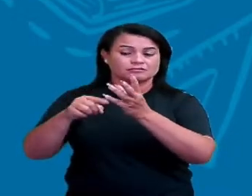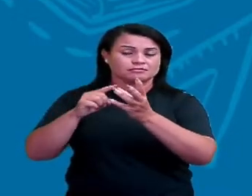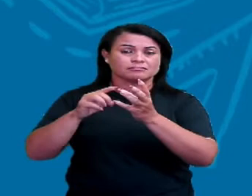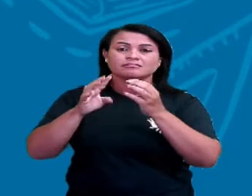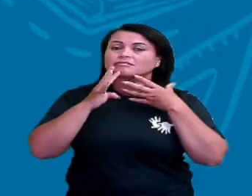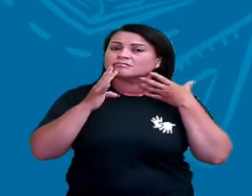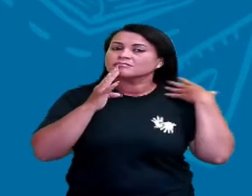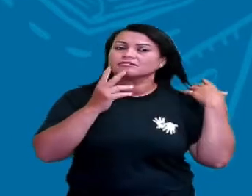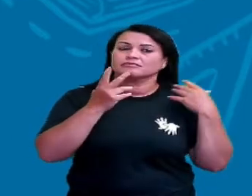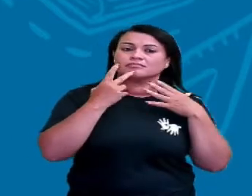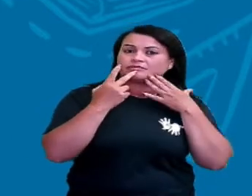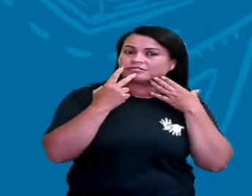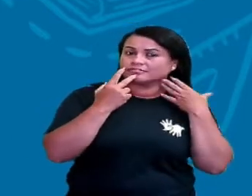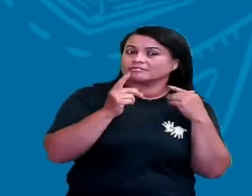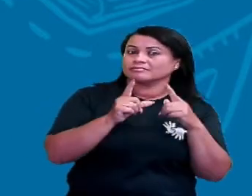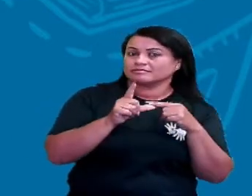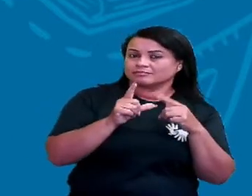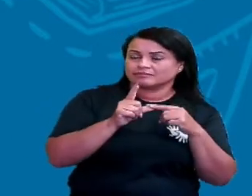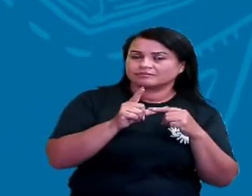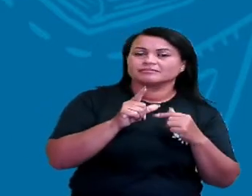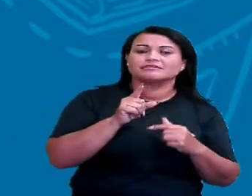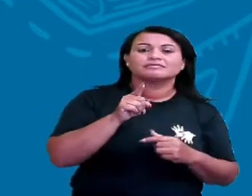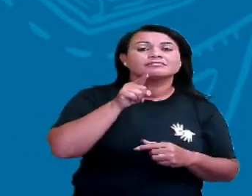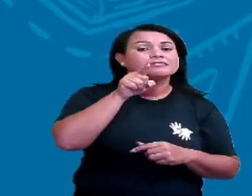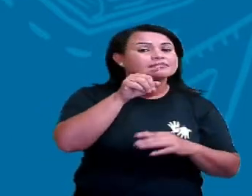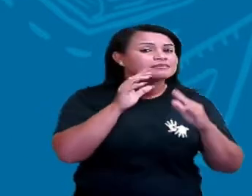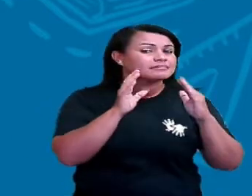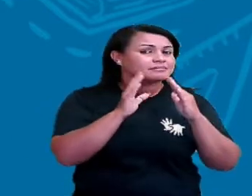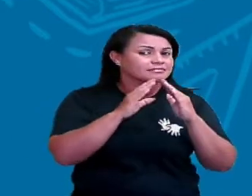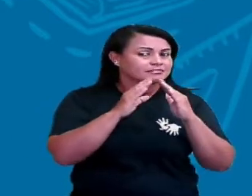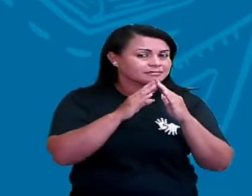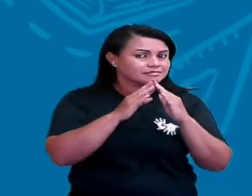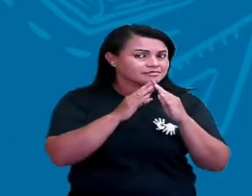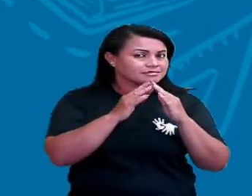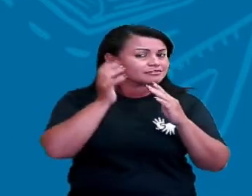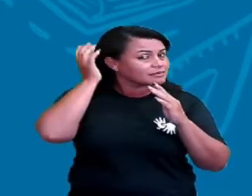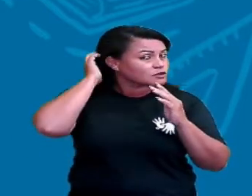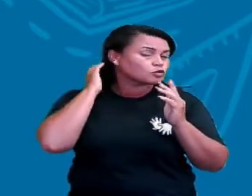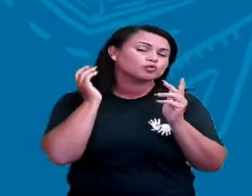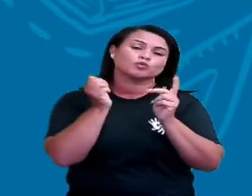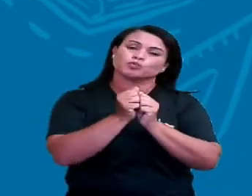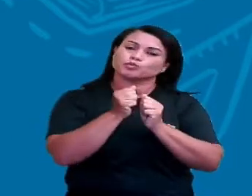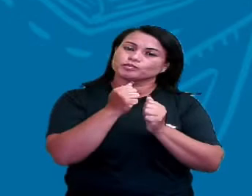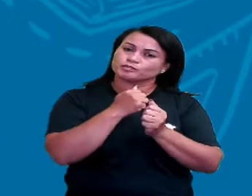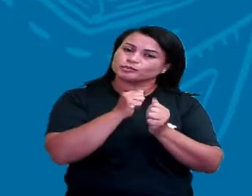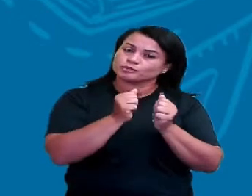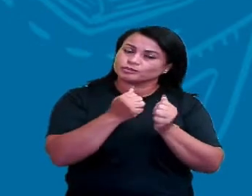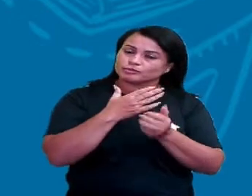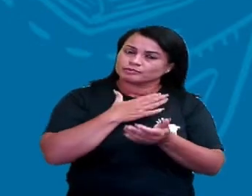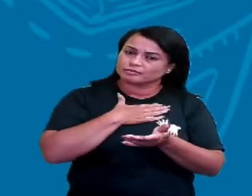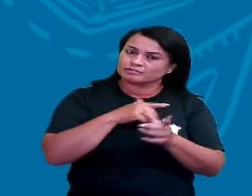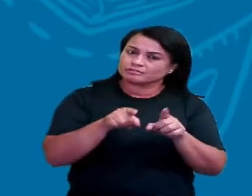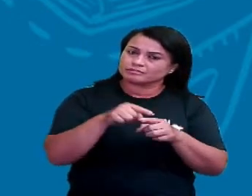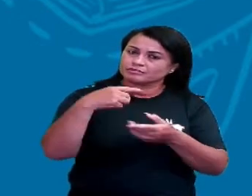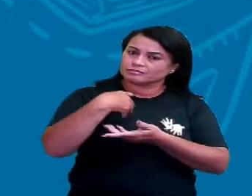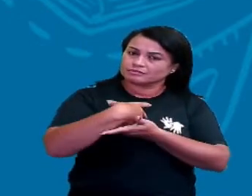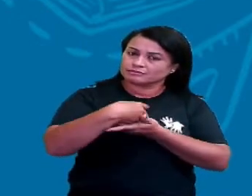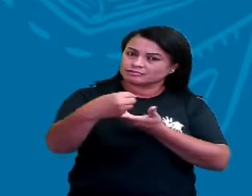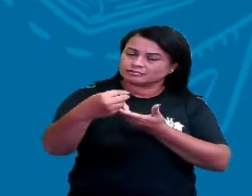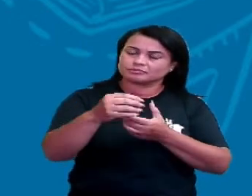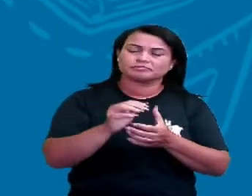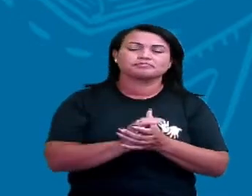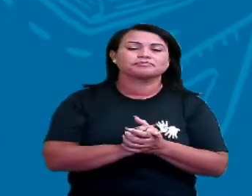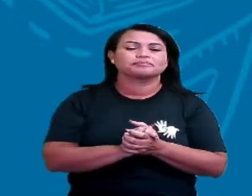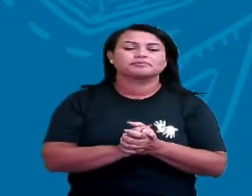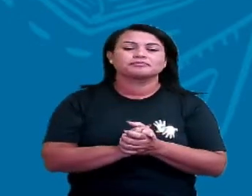vou dizer o nome delas e aí de casa vocês vão junto comigo dizendo também. Vamos lá, crianças.